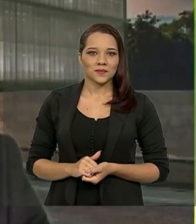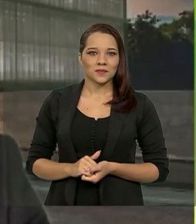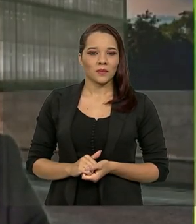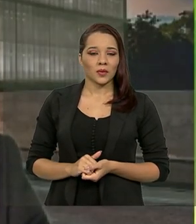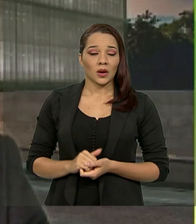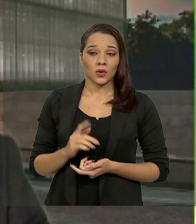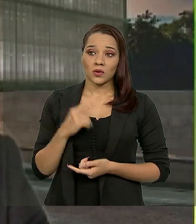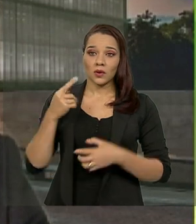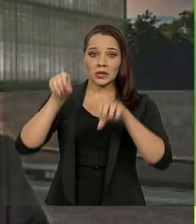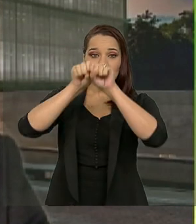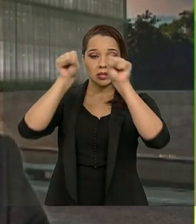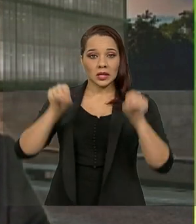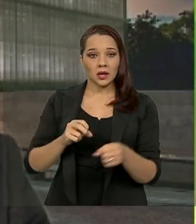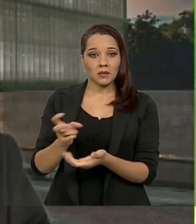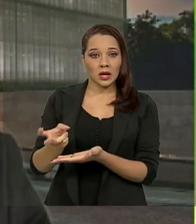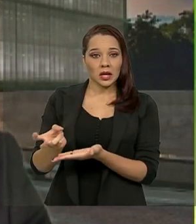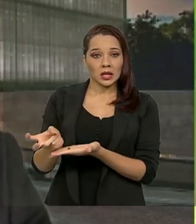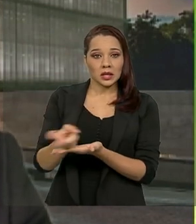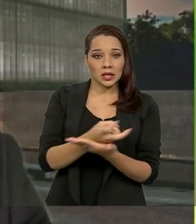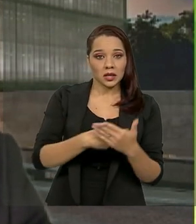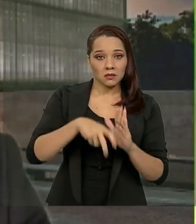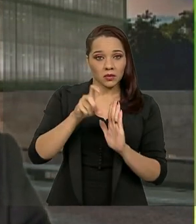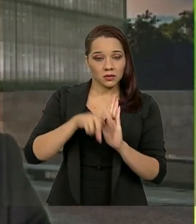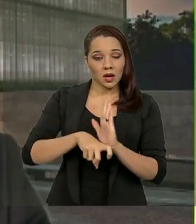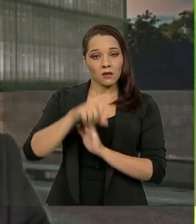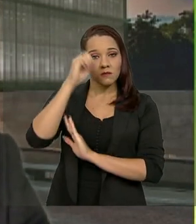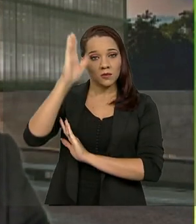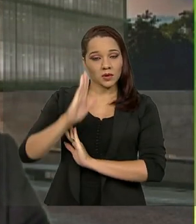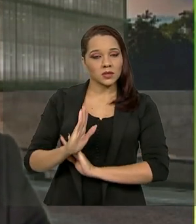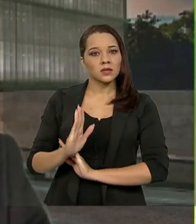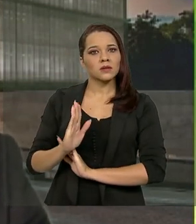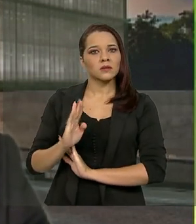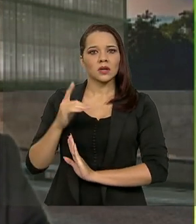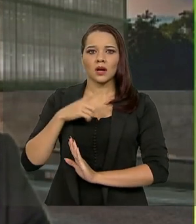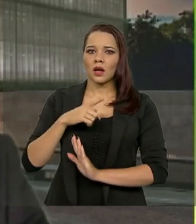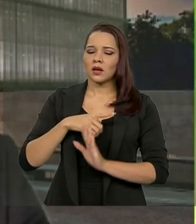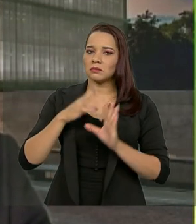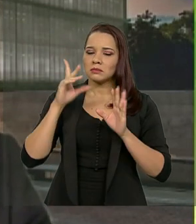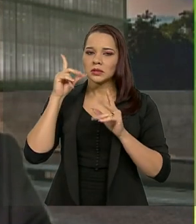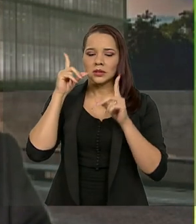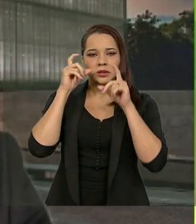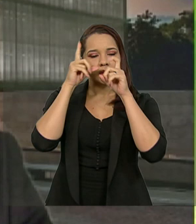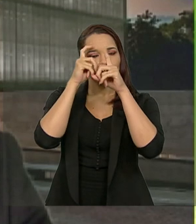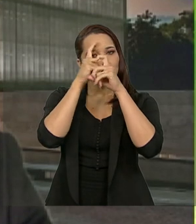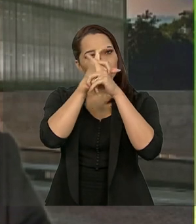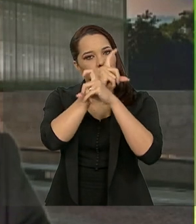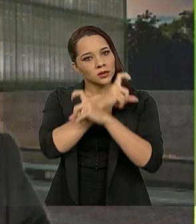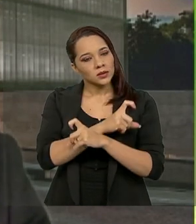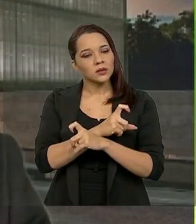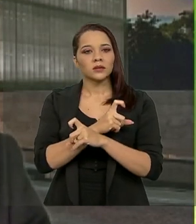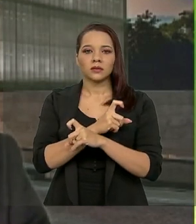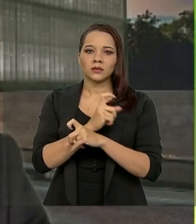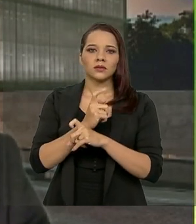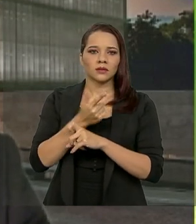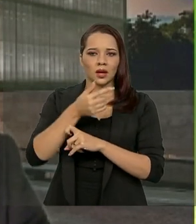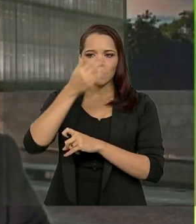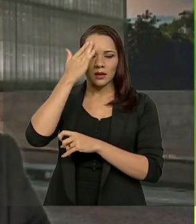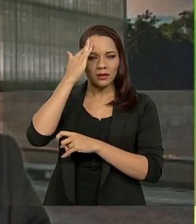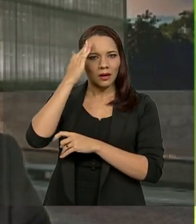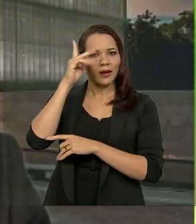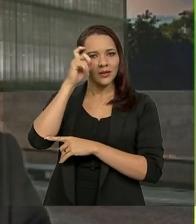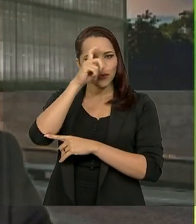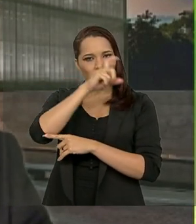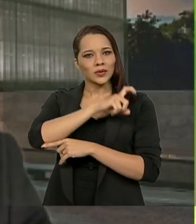nosso sistema tributário do Brasil é muito complexo, de difícil